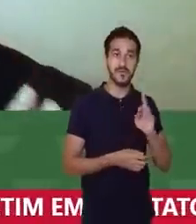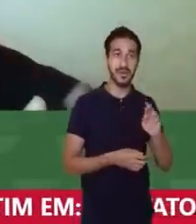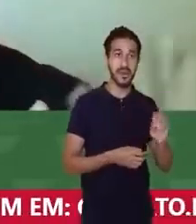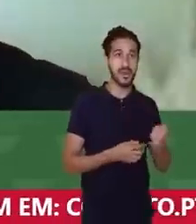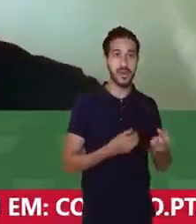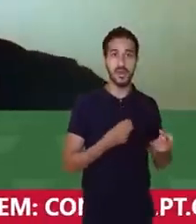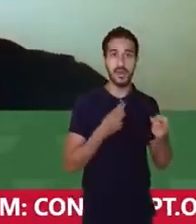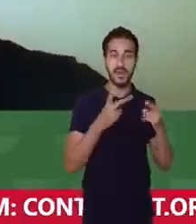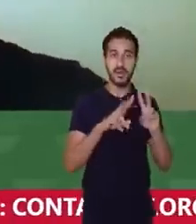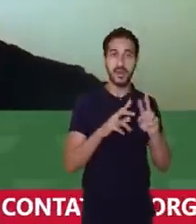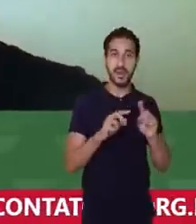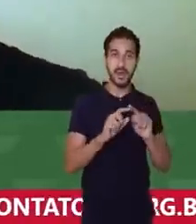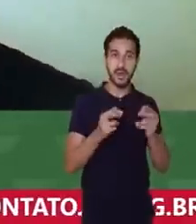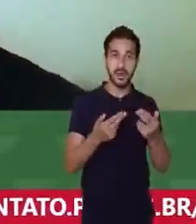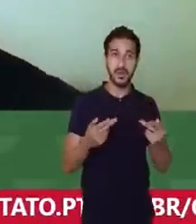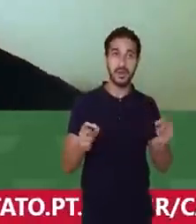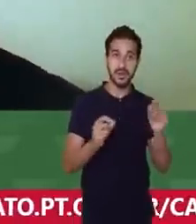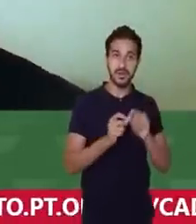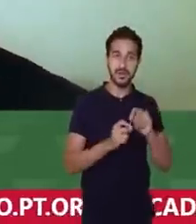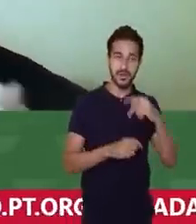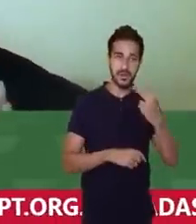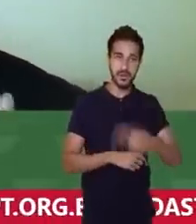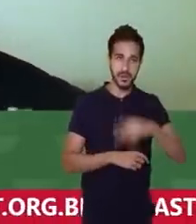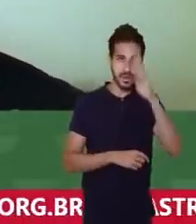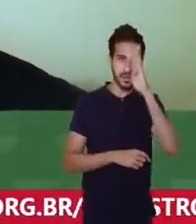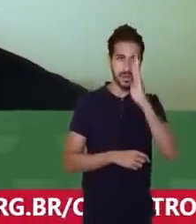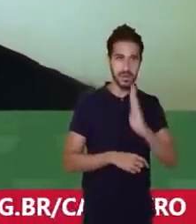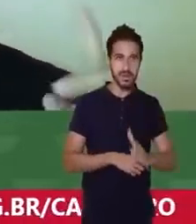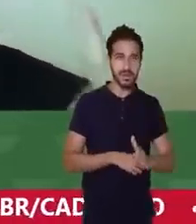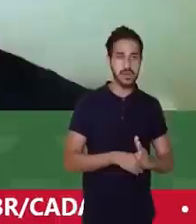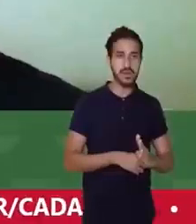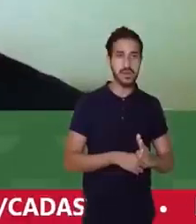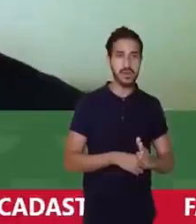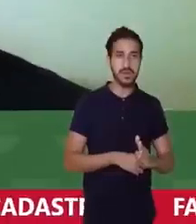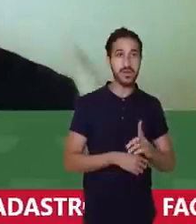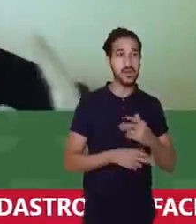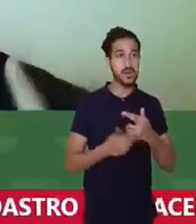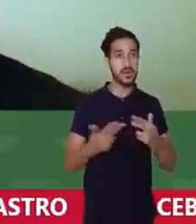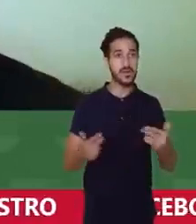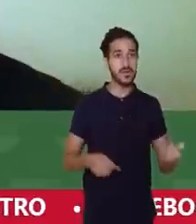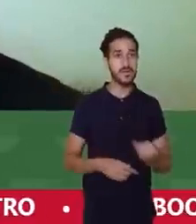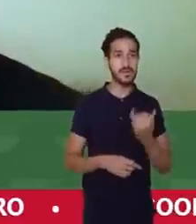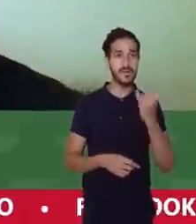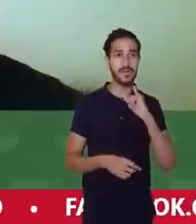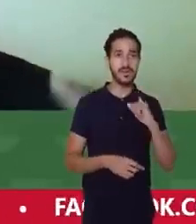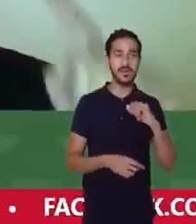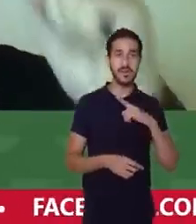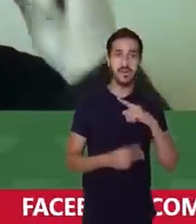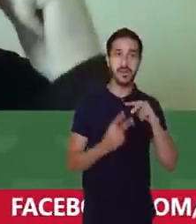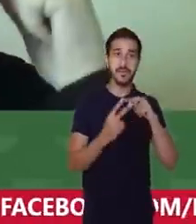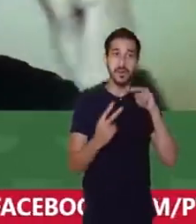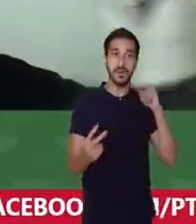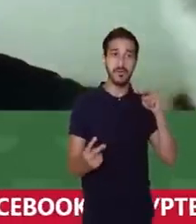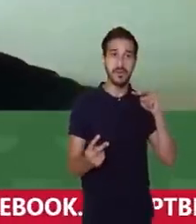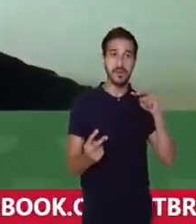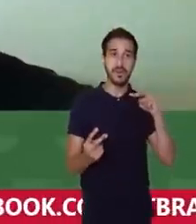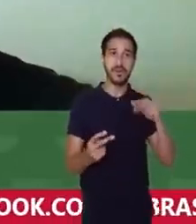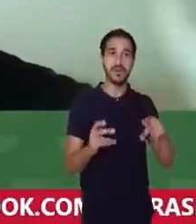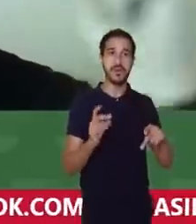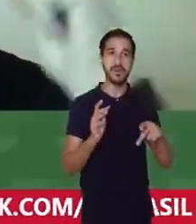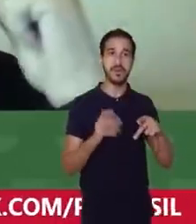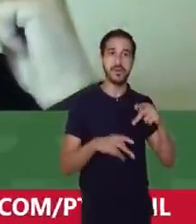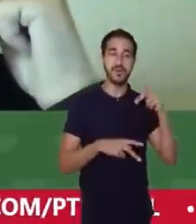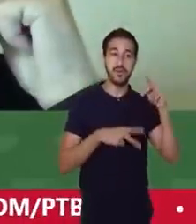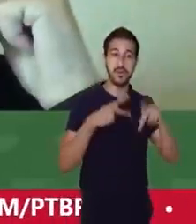vender refinaria, como estão fazendo no Brasil, é algo crucial se você tem uma visão aí, de